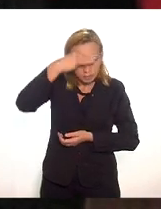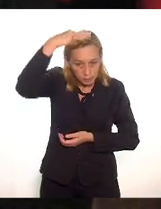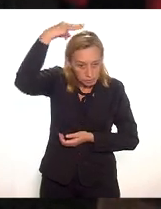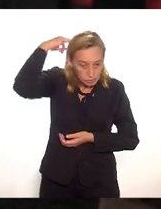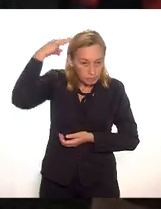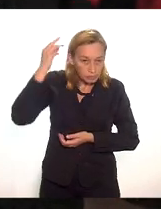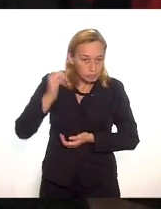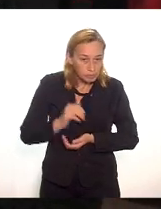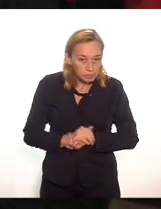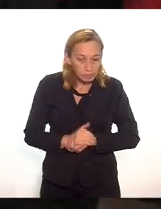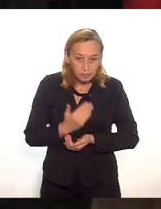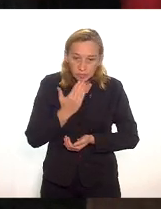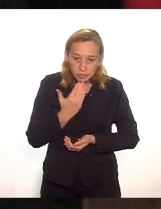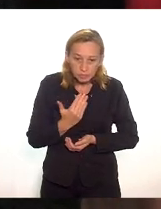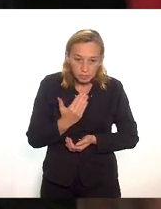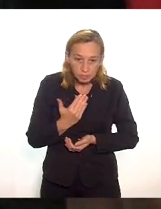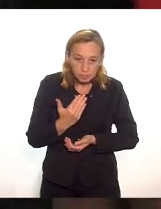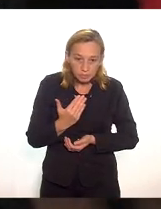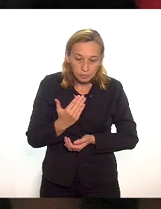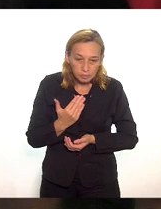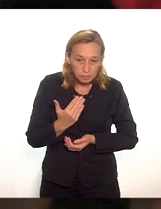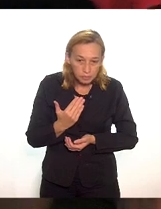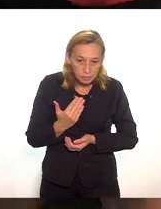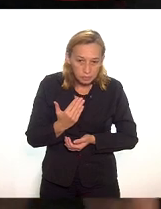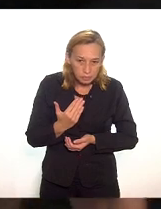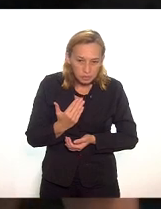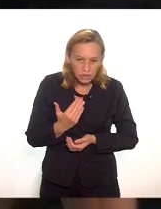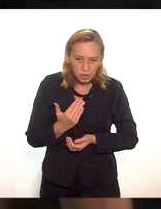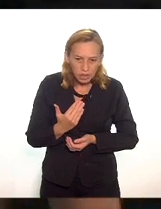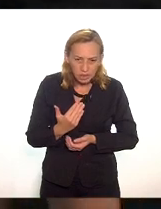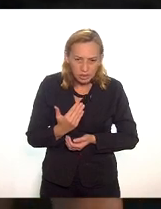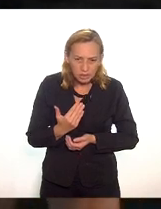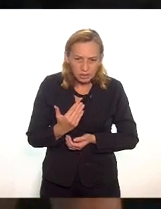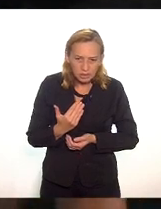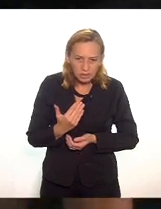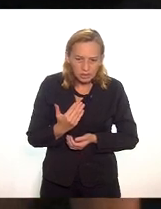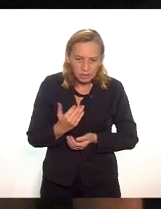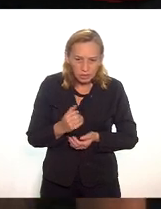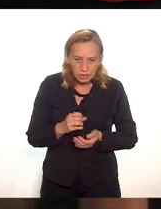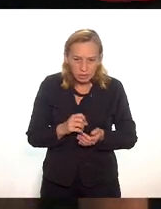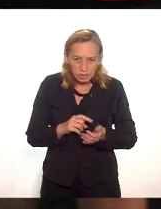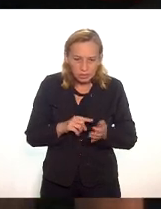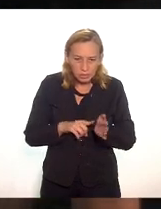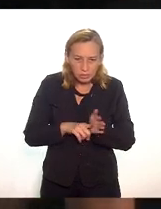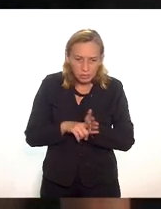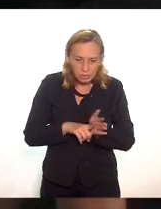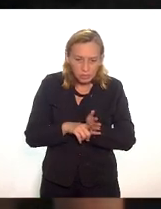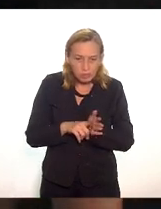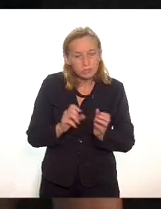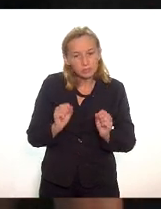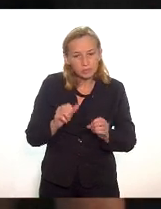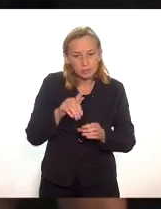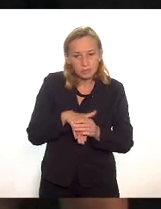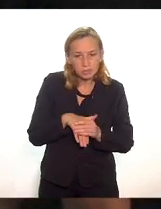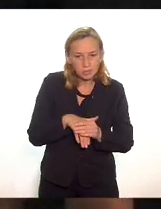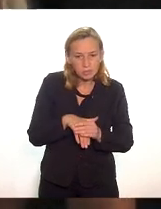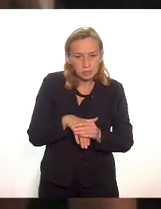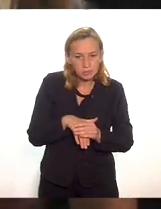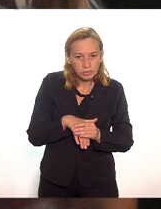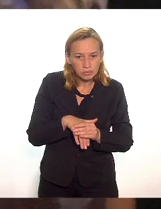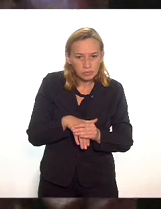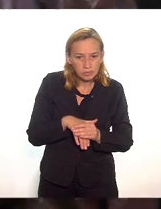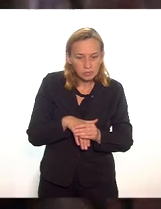Pacheco pediu verificação de quórum. Então, ele tem que votar. É a